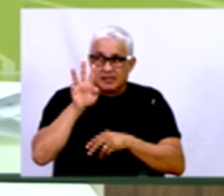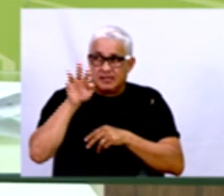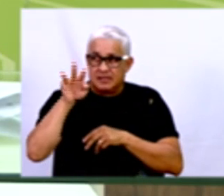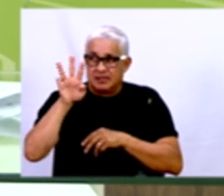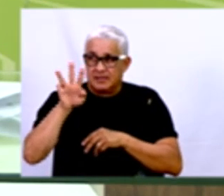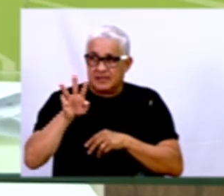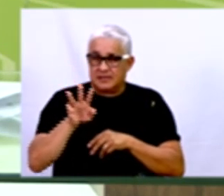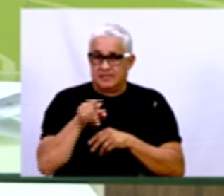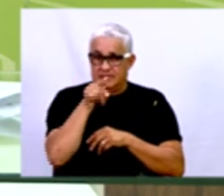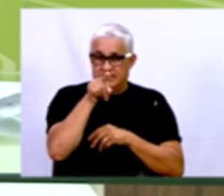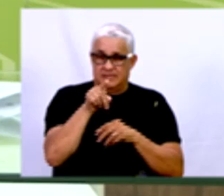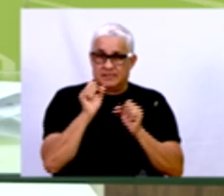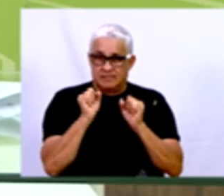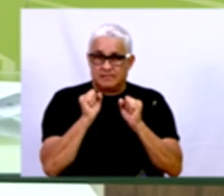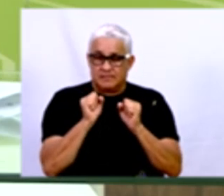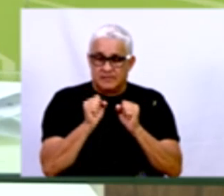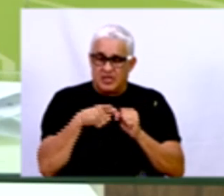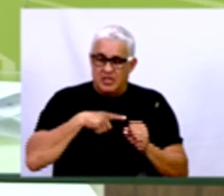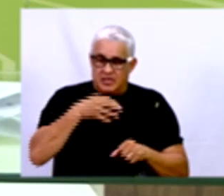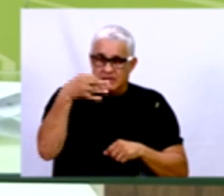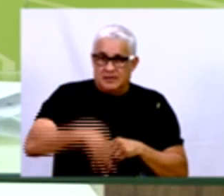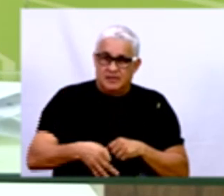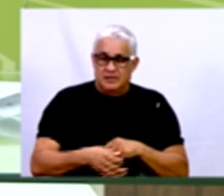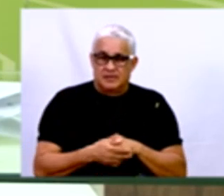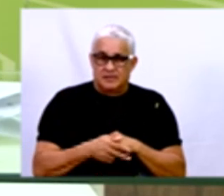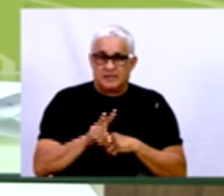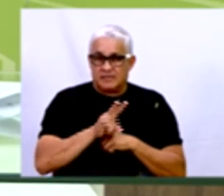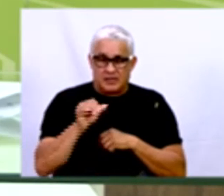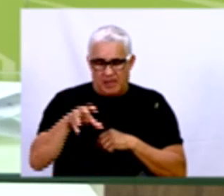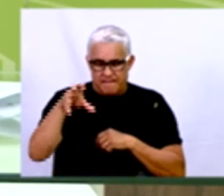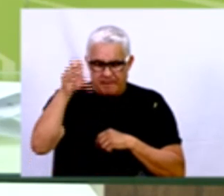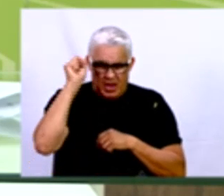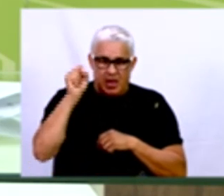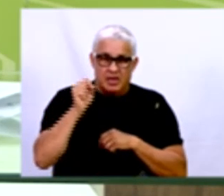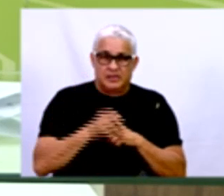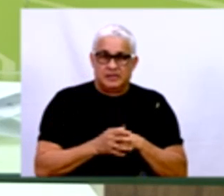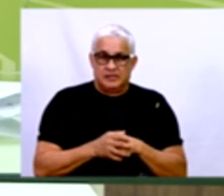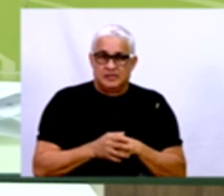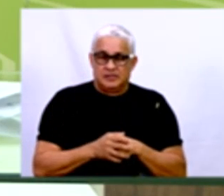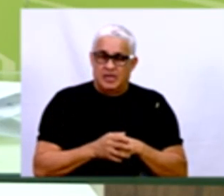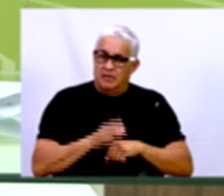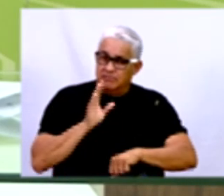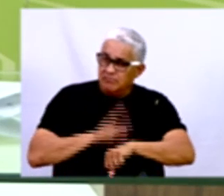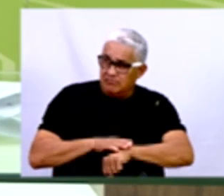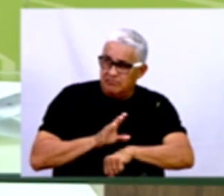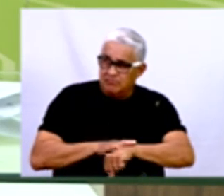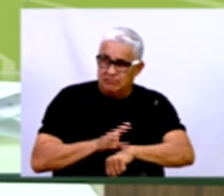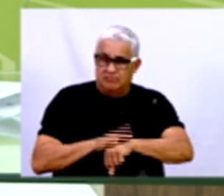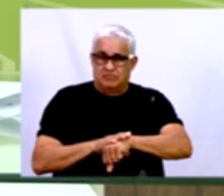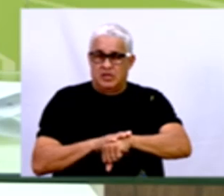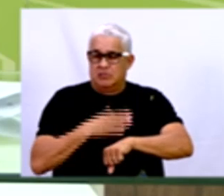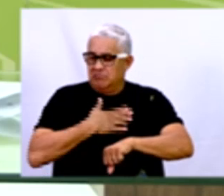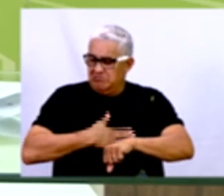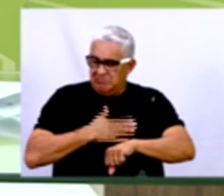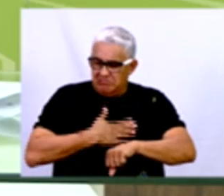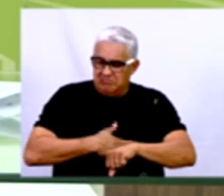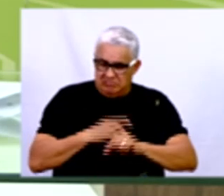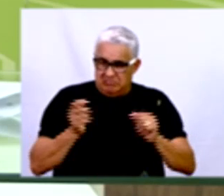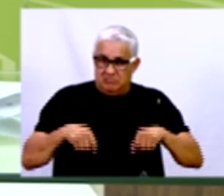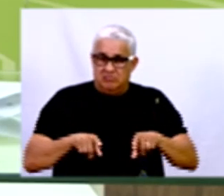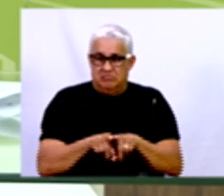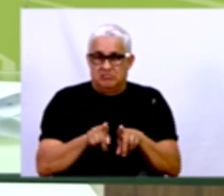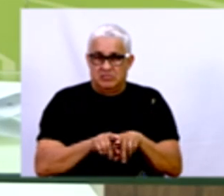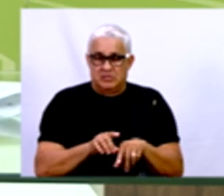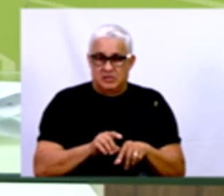virtual, você com certeza vai ganhar mais tempo, você vai ficar um pouco mais tranquilo, já